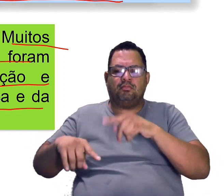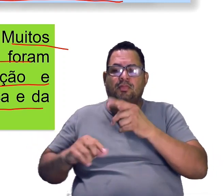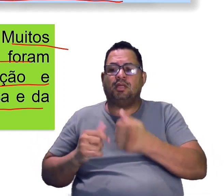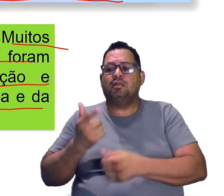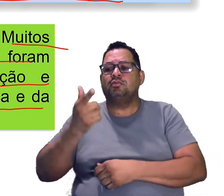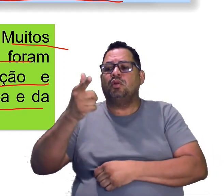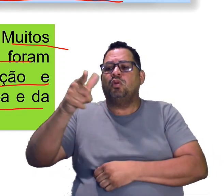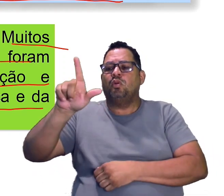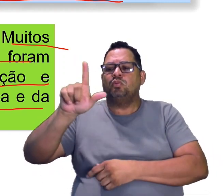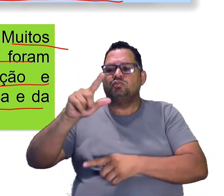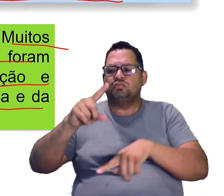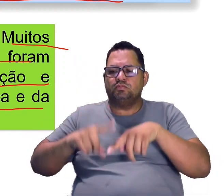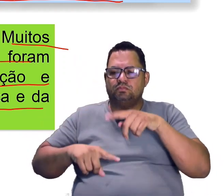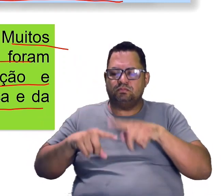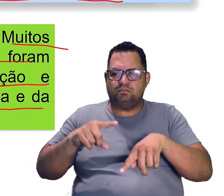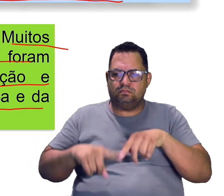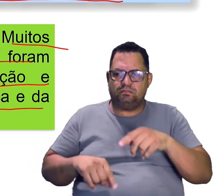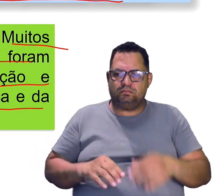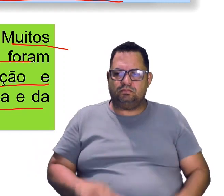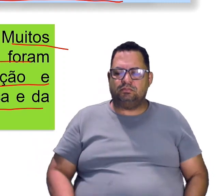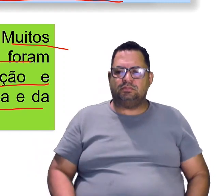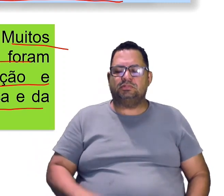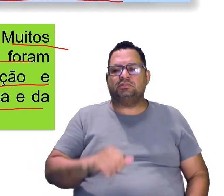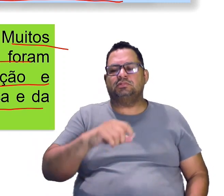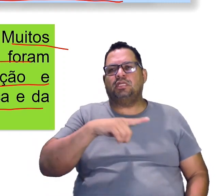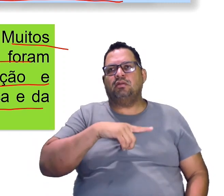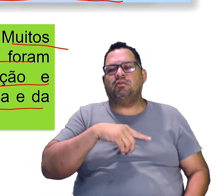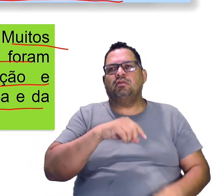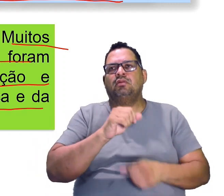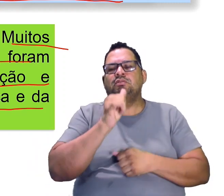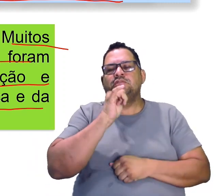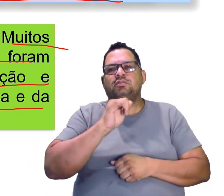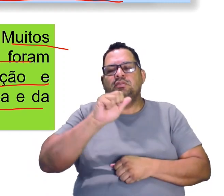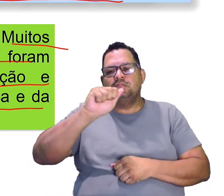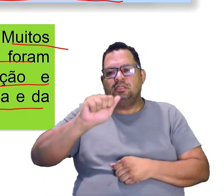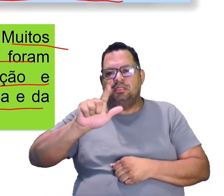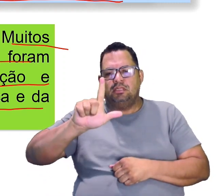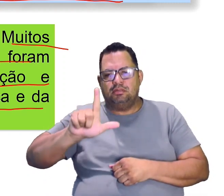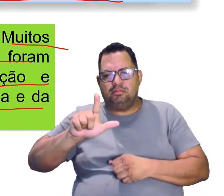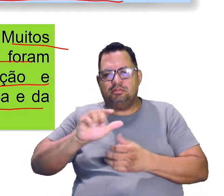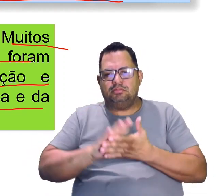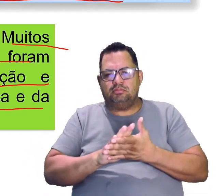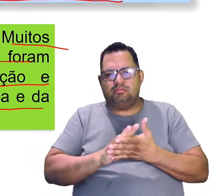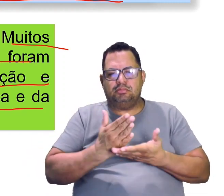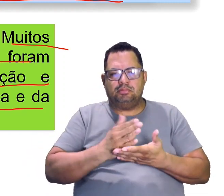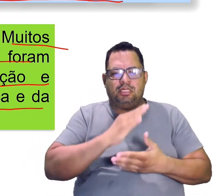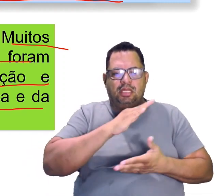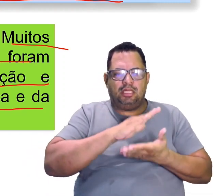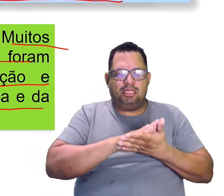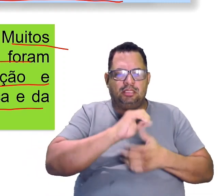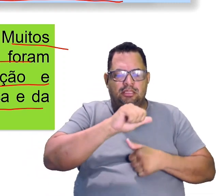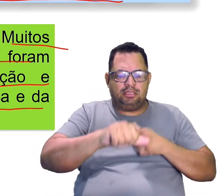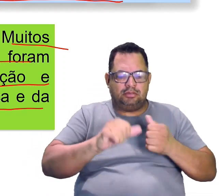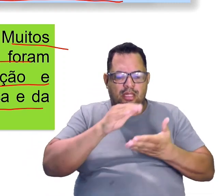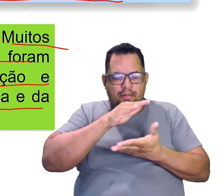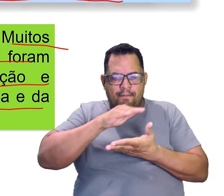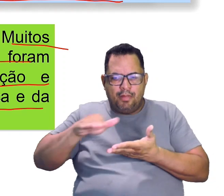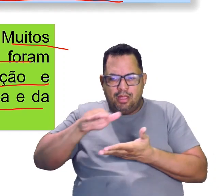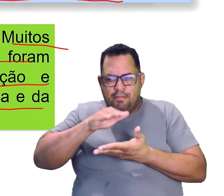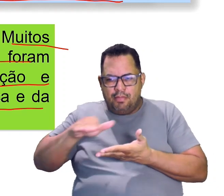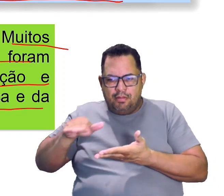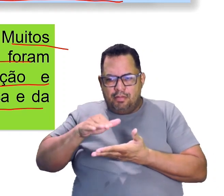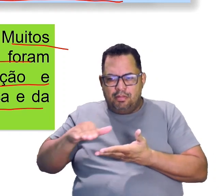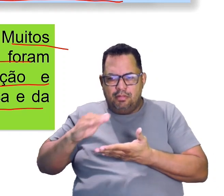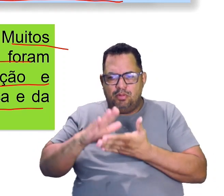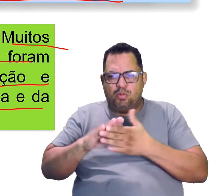exemplo, você tem o alumínio, né? Você extrai o alumínio você vai transformar em lâminas, em telhas e